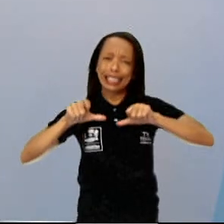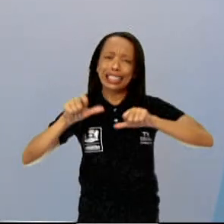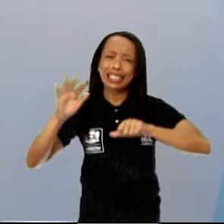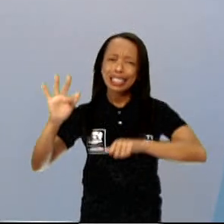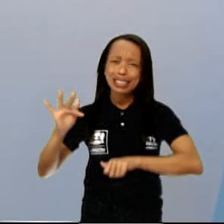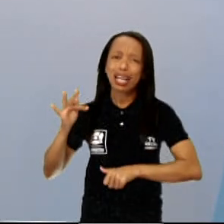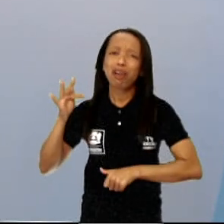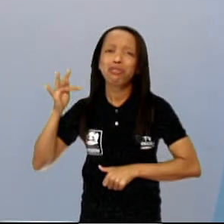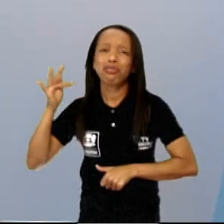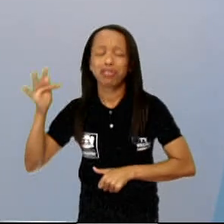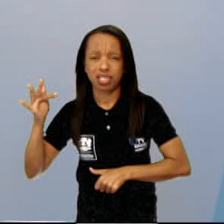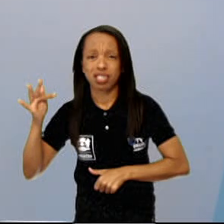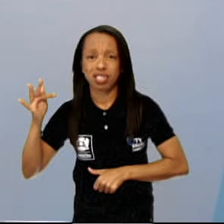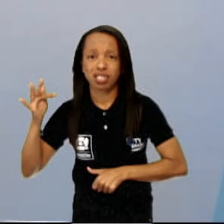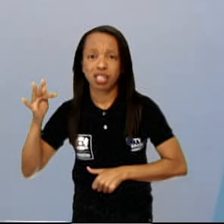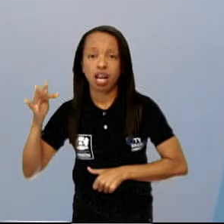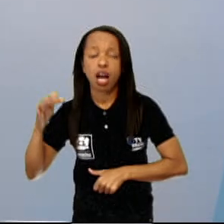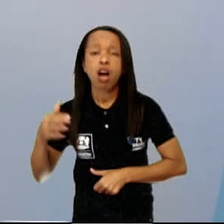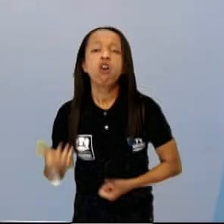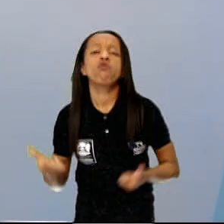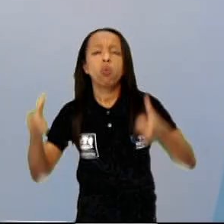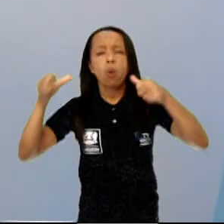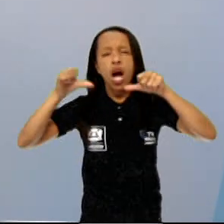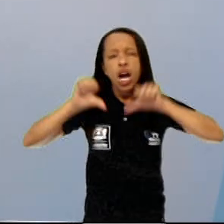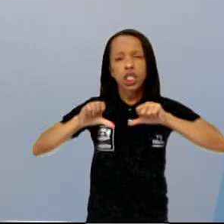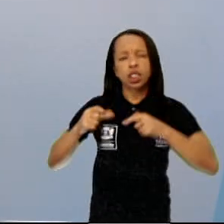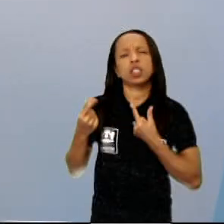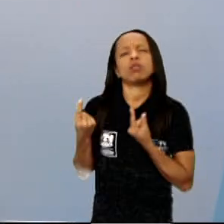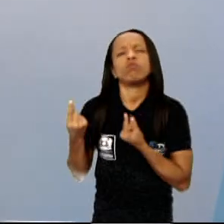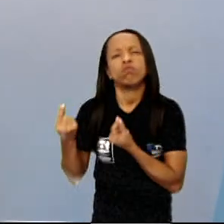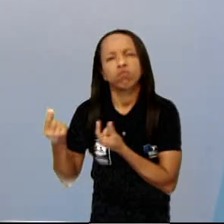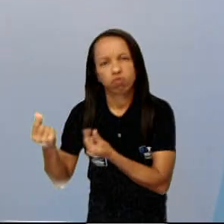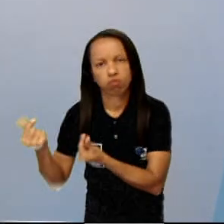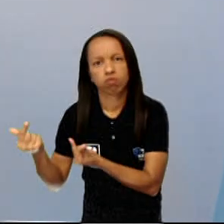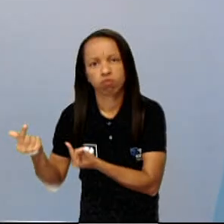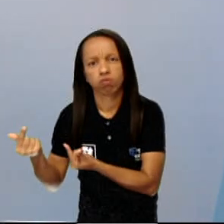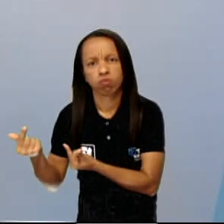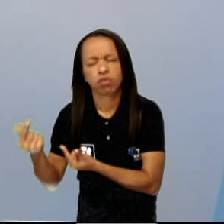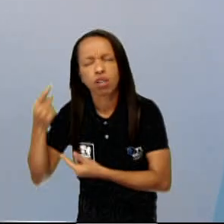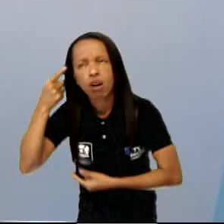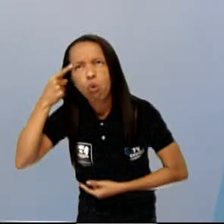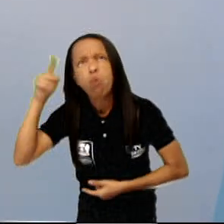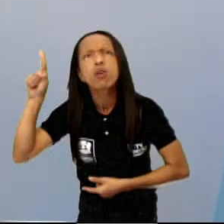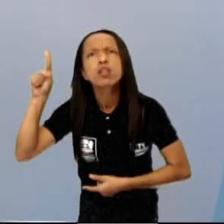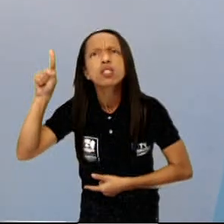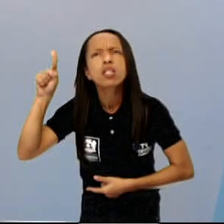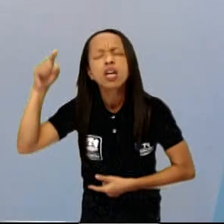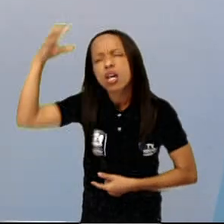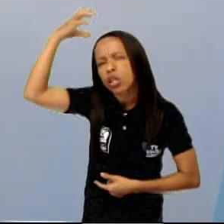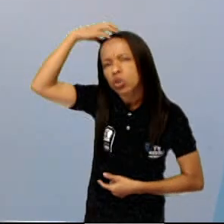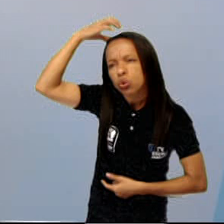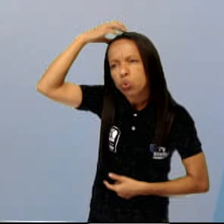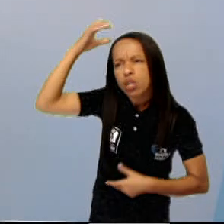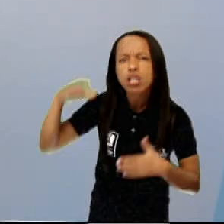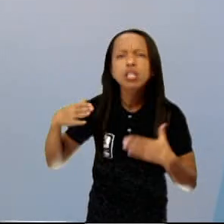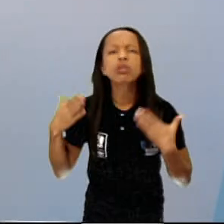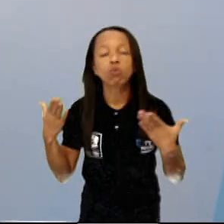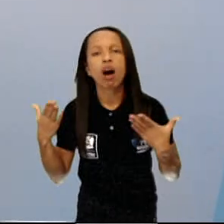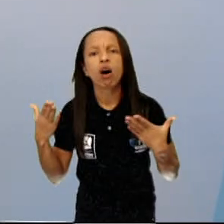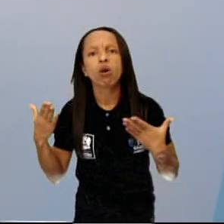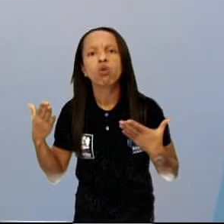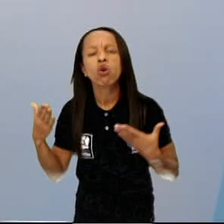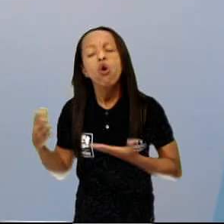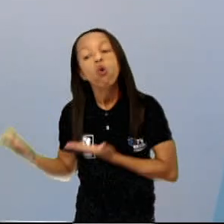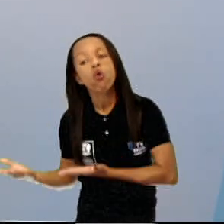crise financeira, uma crise econômica. Qual era a ideia do rei? Vamos chamar aqui esses grupos e